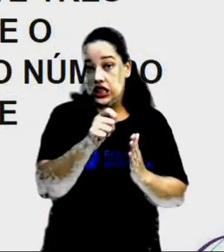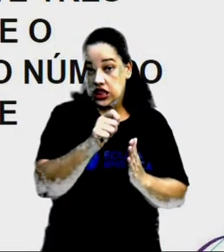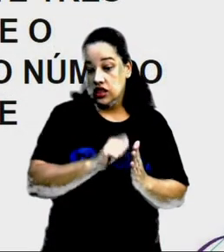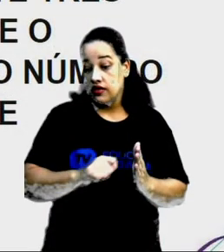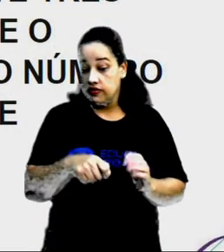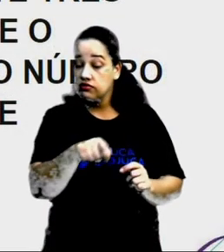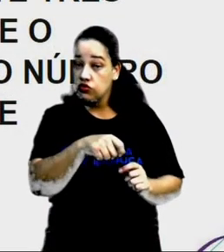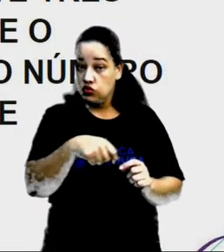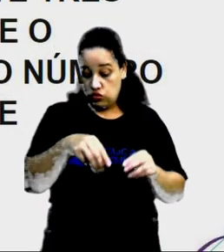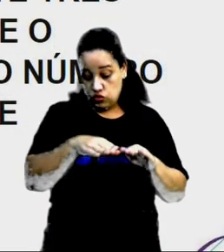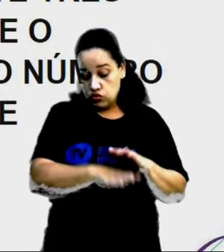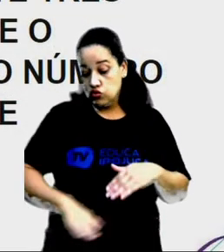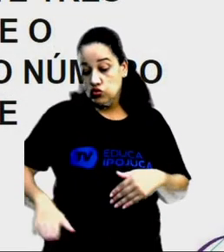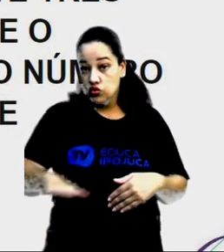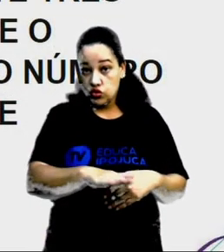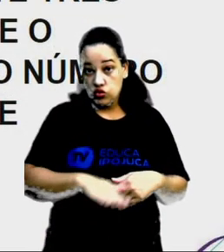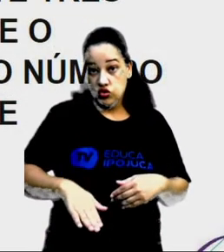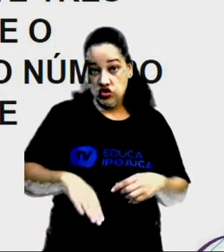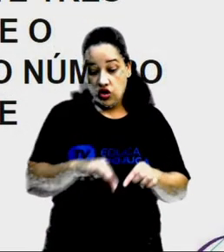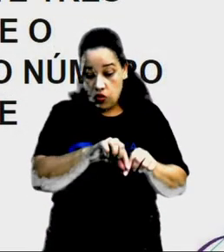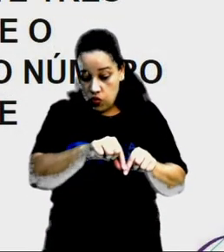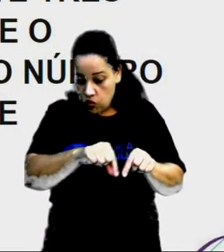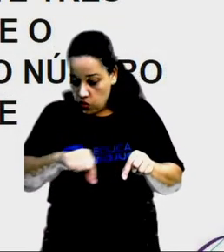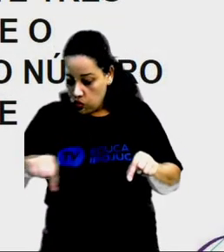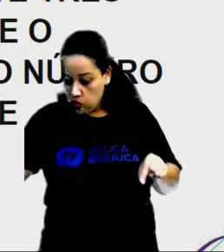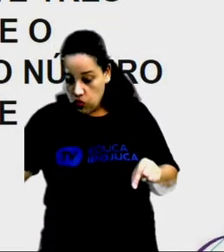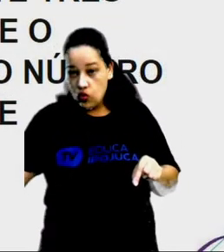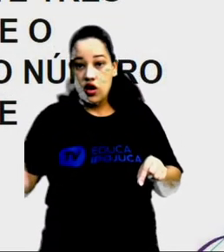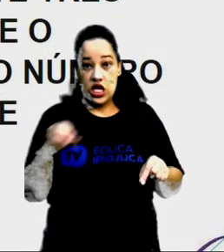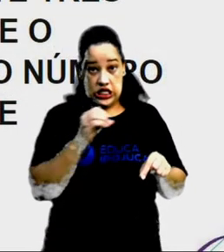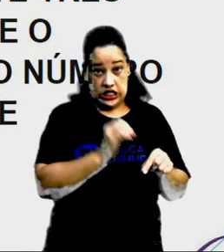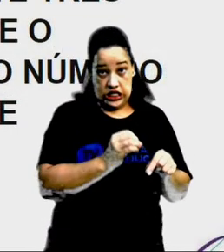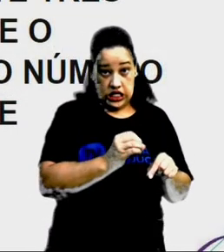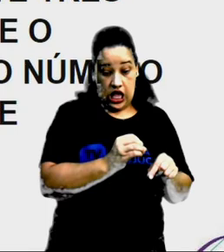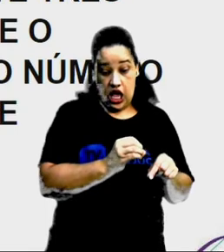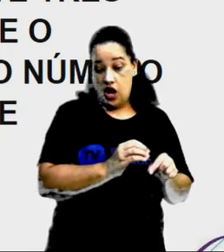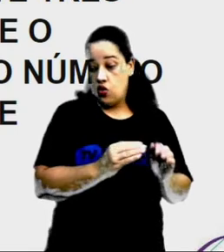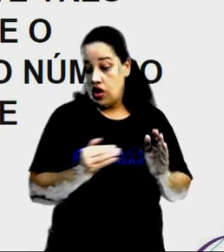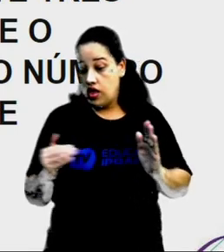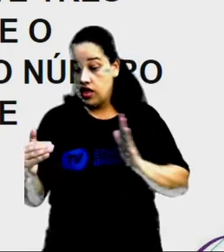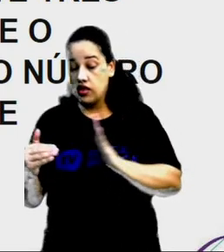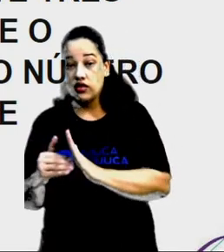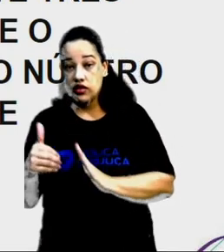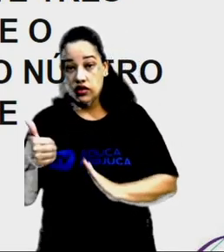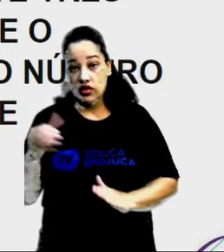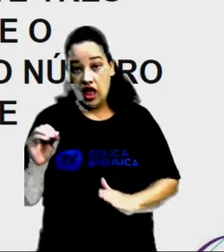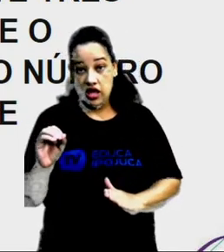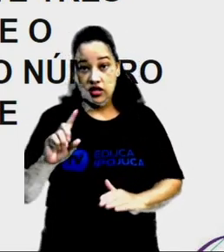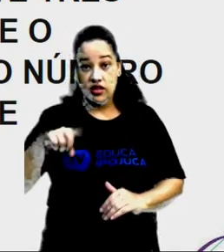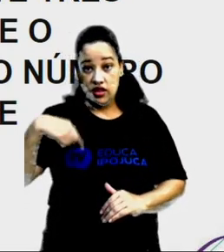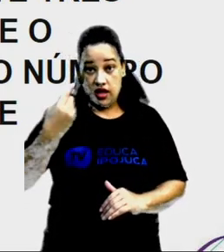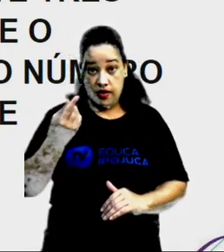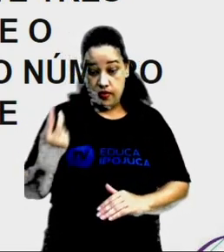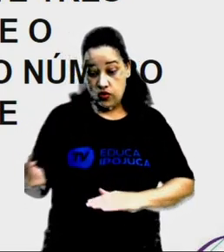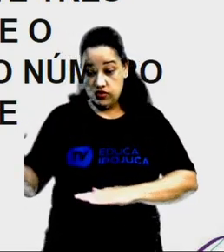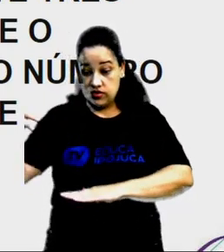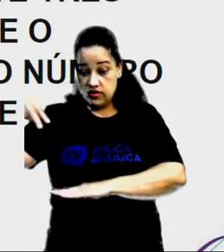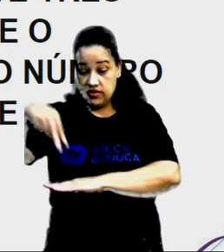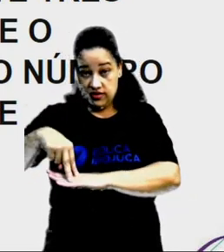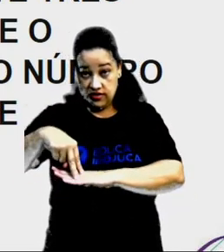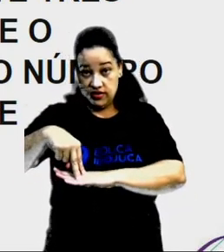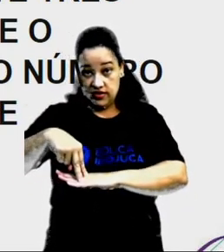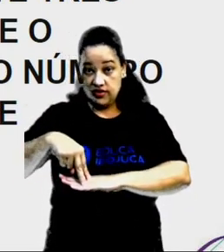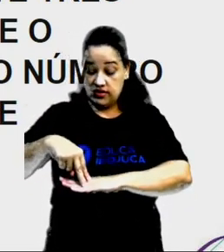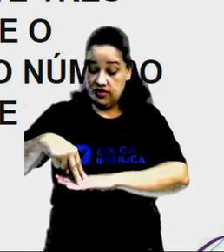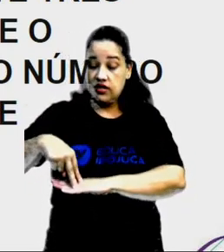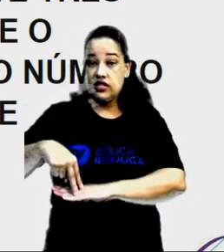chão, marque-a de 0 a 10. Em seguida, suba em cima da reta, se